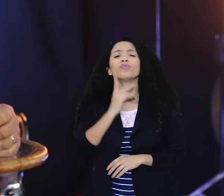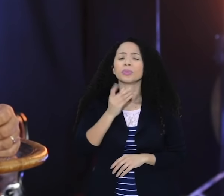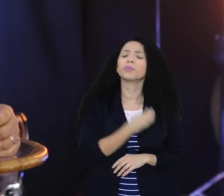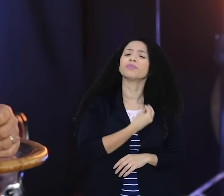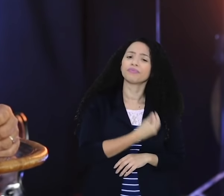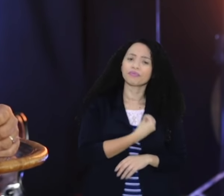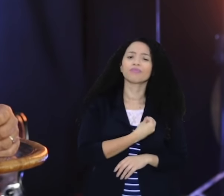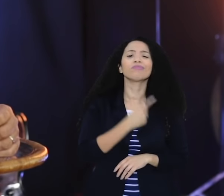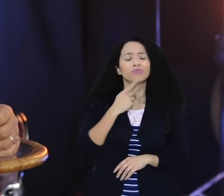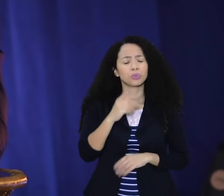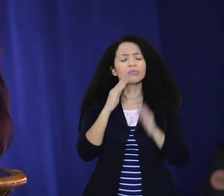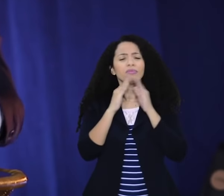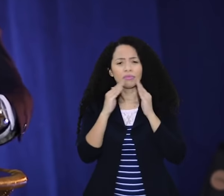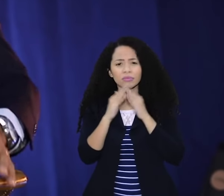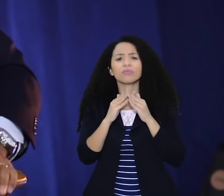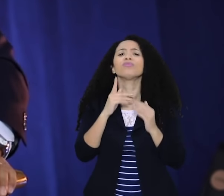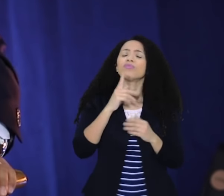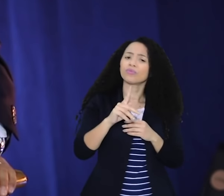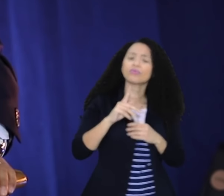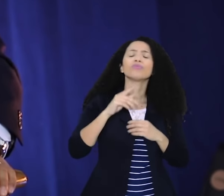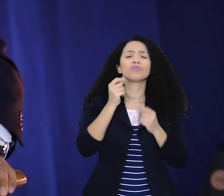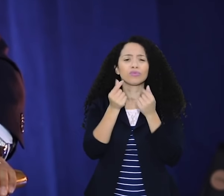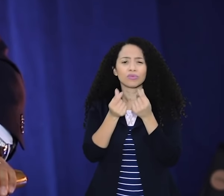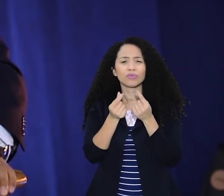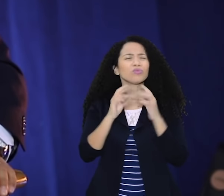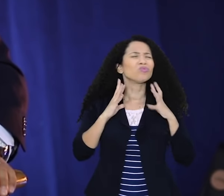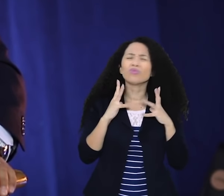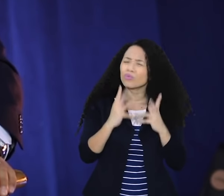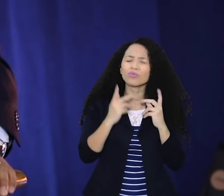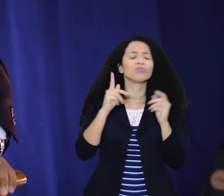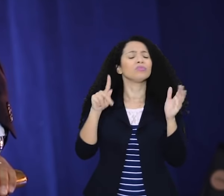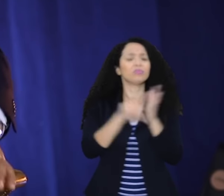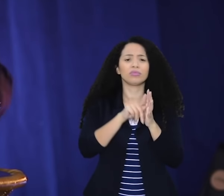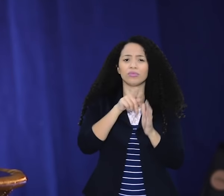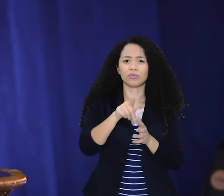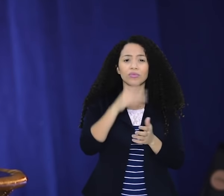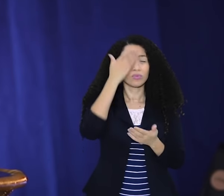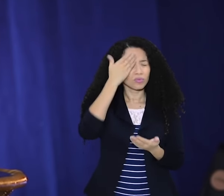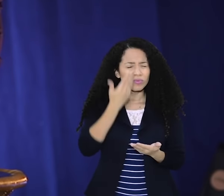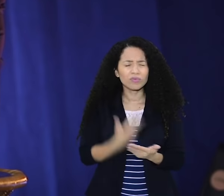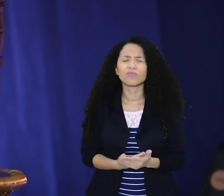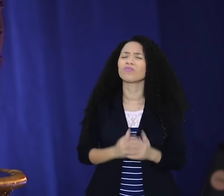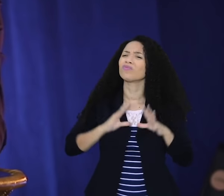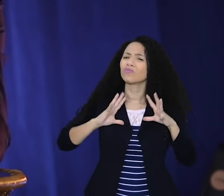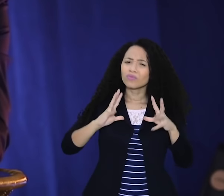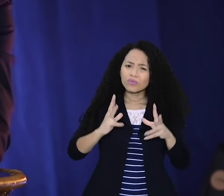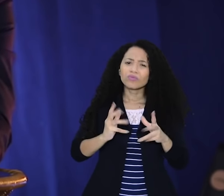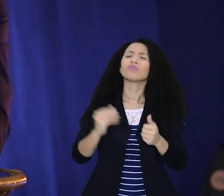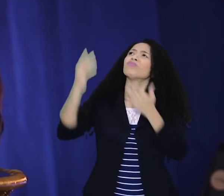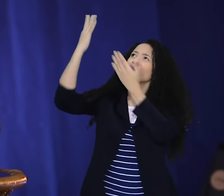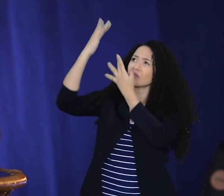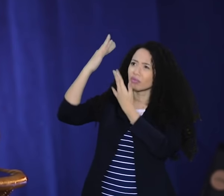casa, nos seus negócios, em tudo que é seu, e confiar inteiramente na sua graça e na sua